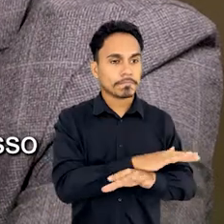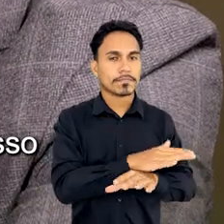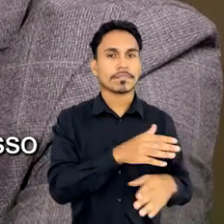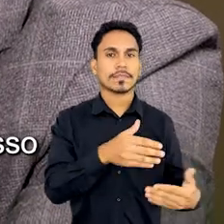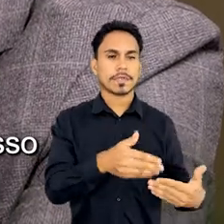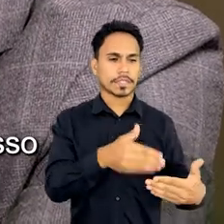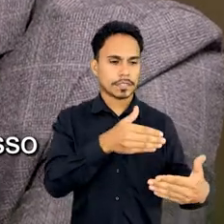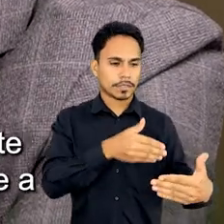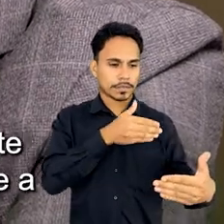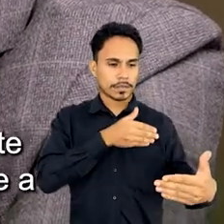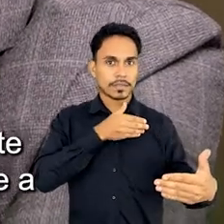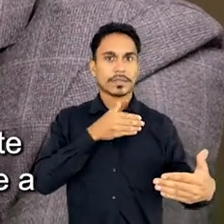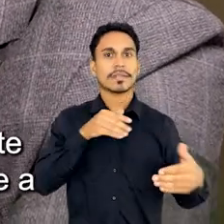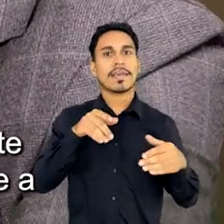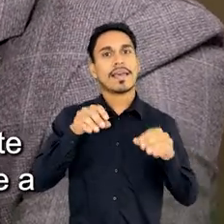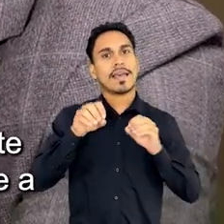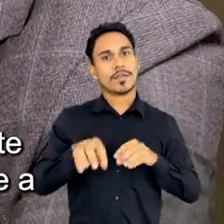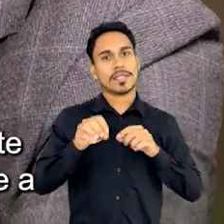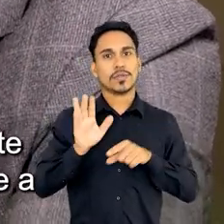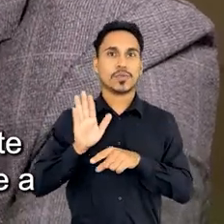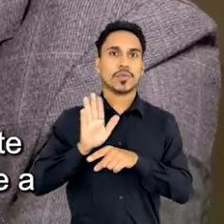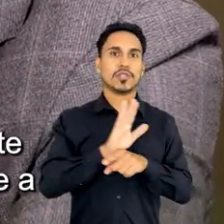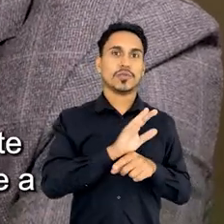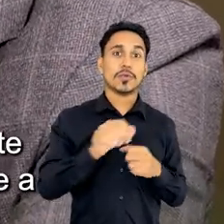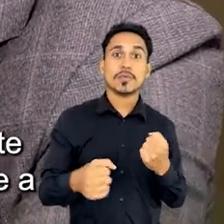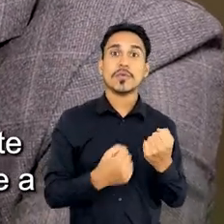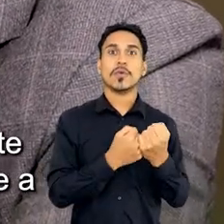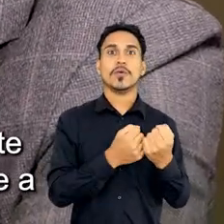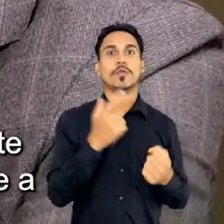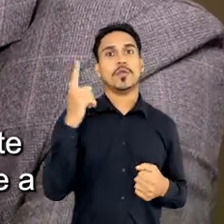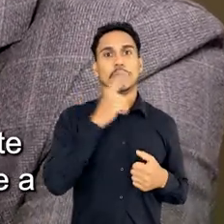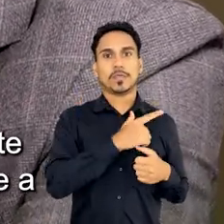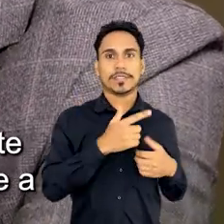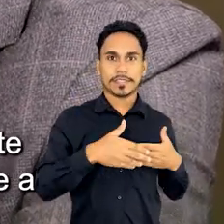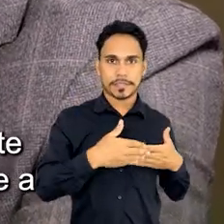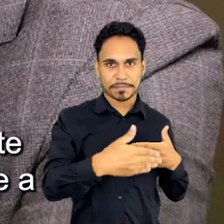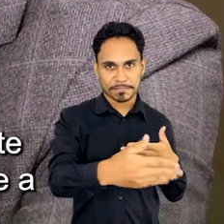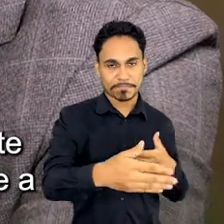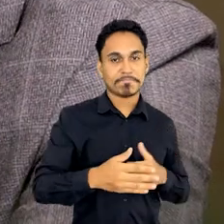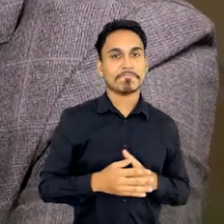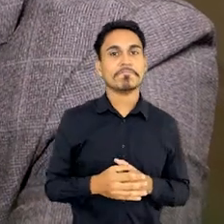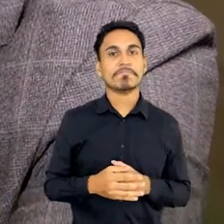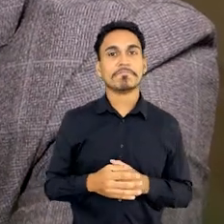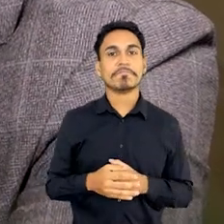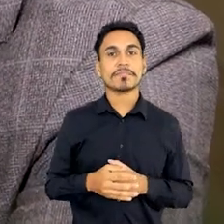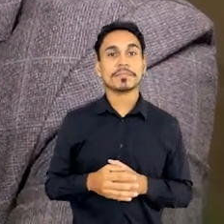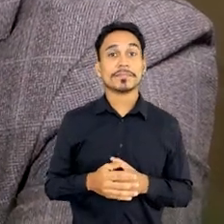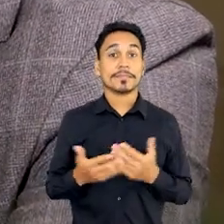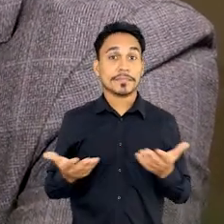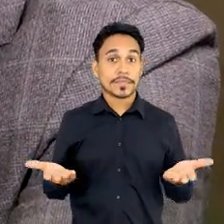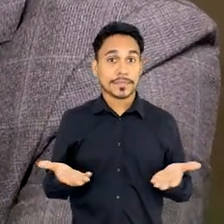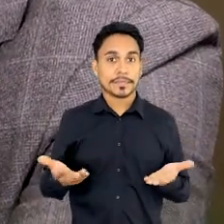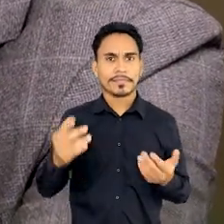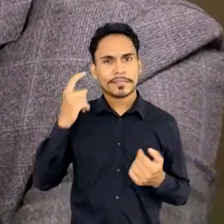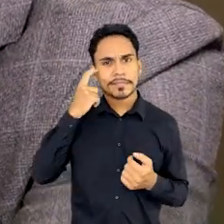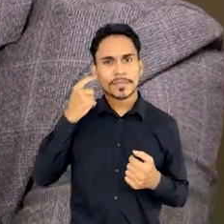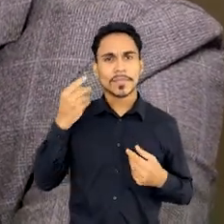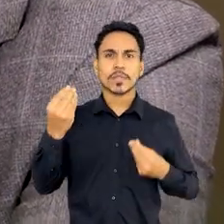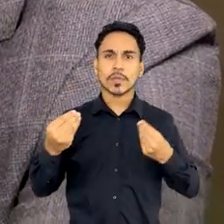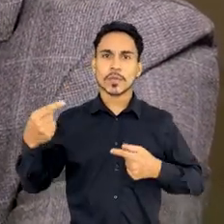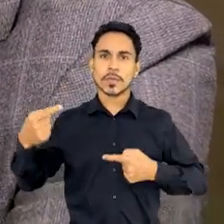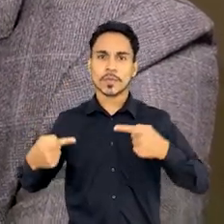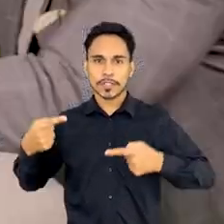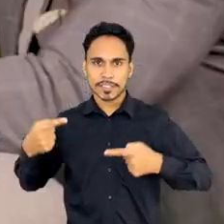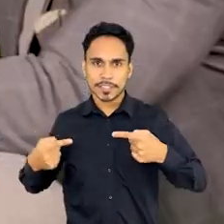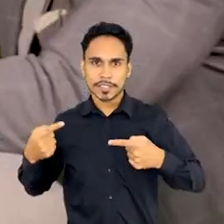é é a materialização do próprio direito à educação Então o que a gente trabalha hoje enquanto conceito é como é que a gente consegue vincular todos os setores